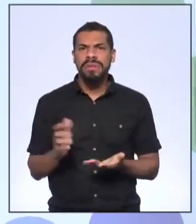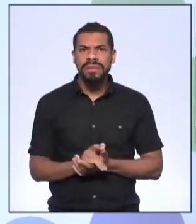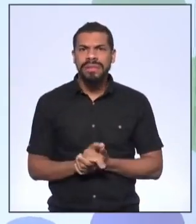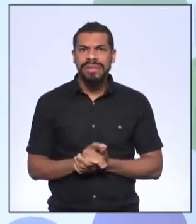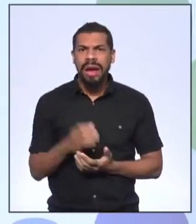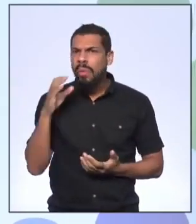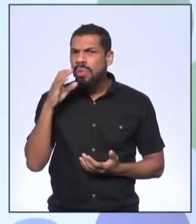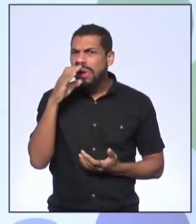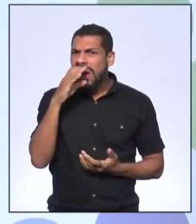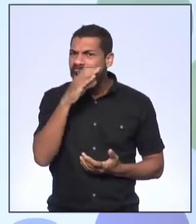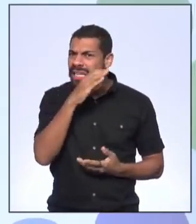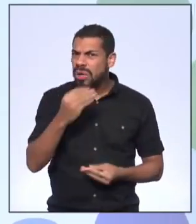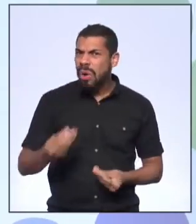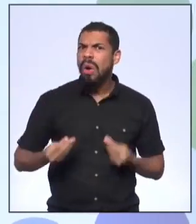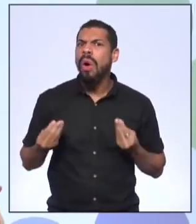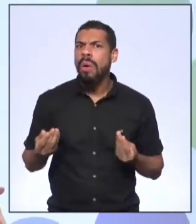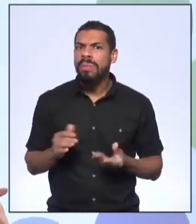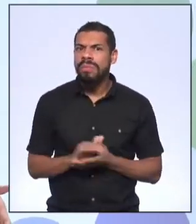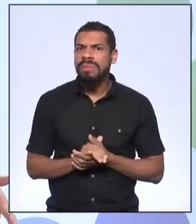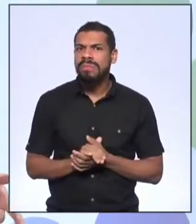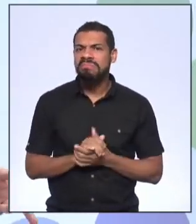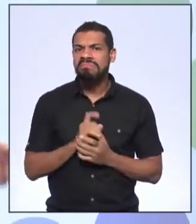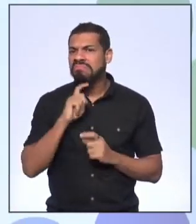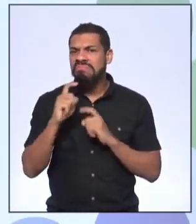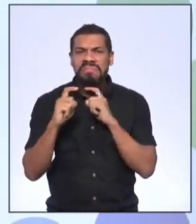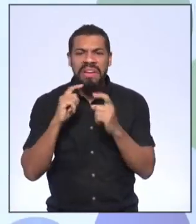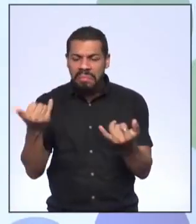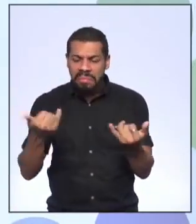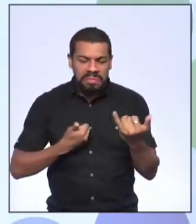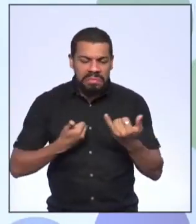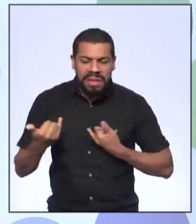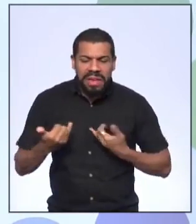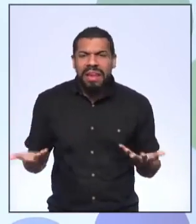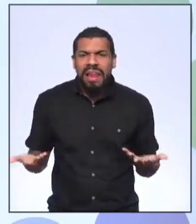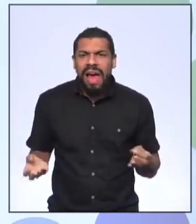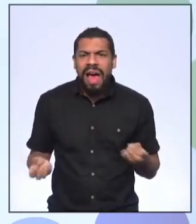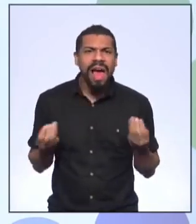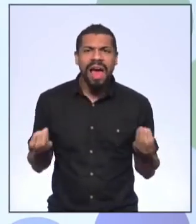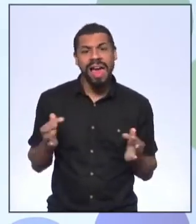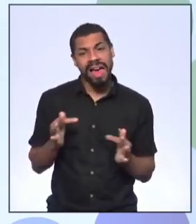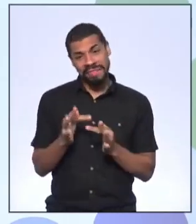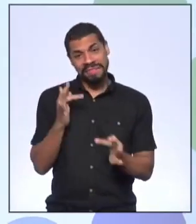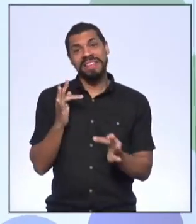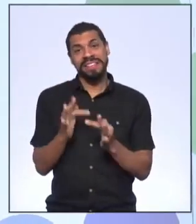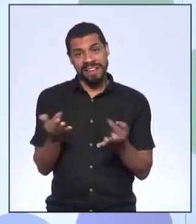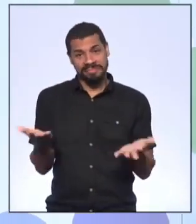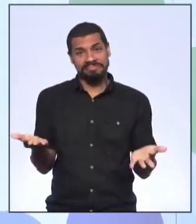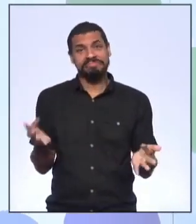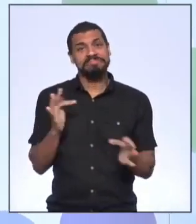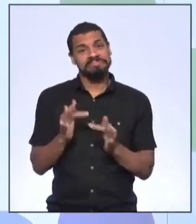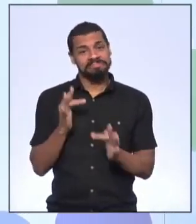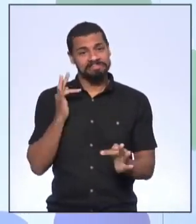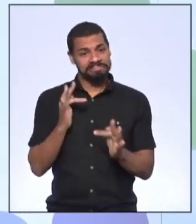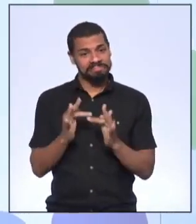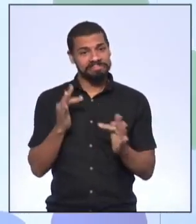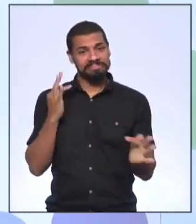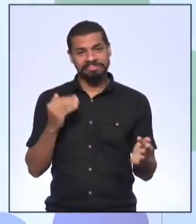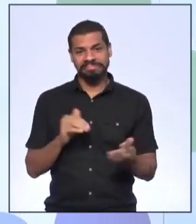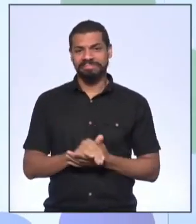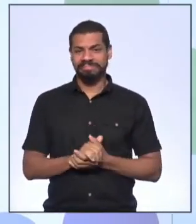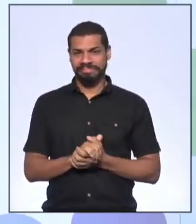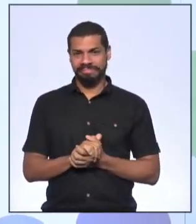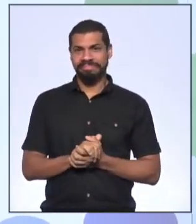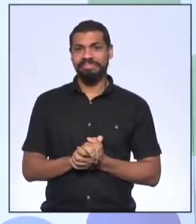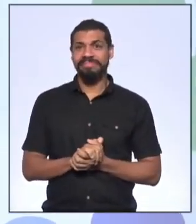está acontecendo isso aqui? Ninguém me respondeu nada. Aí fiquei triste. Então eu falei, é física, meu Deus do céu. Isso é física. Esse material aqui é um mau condutor.